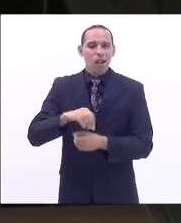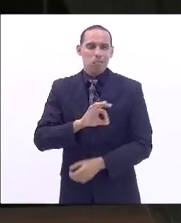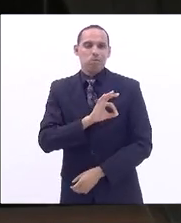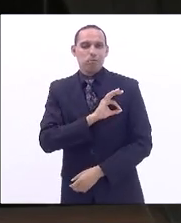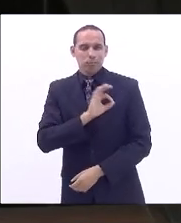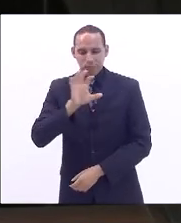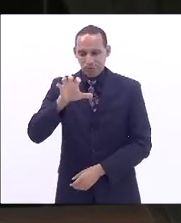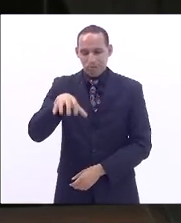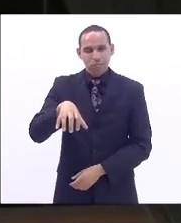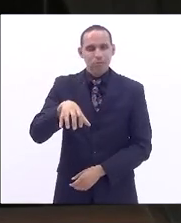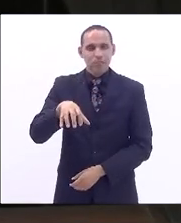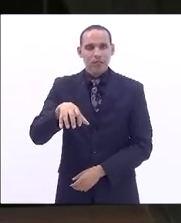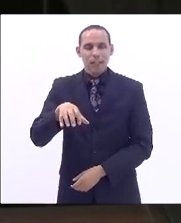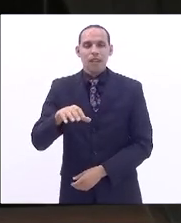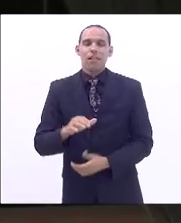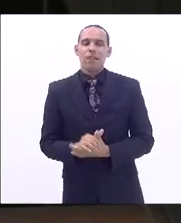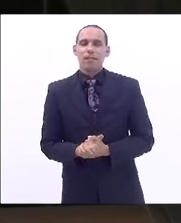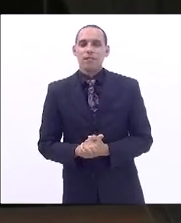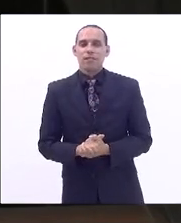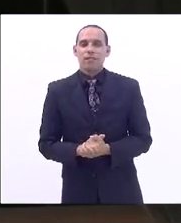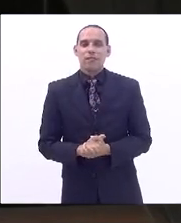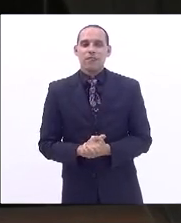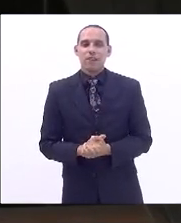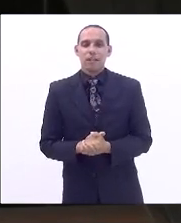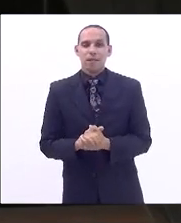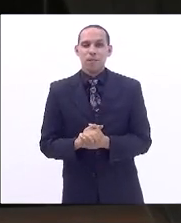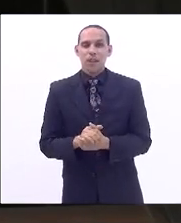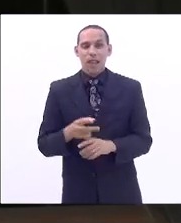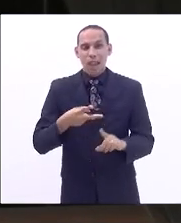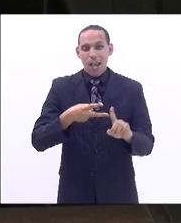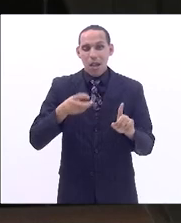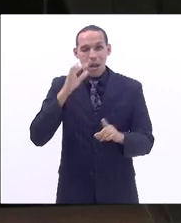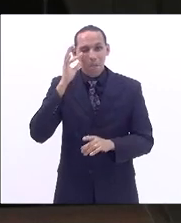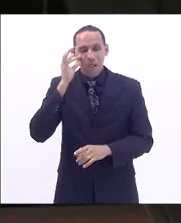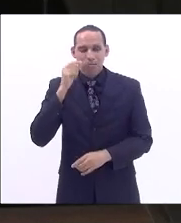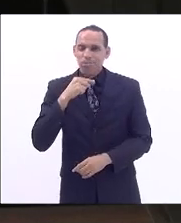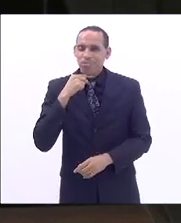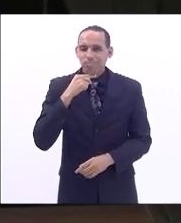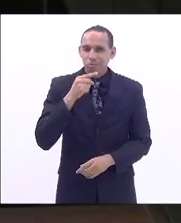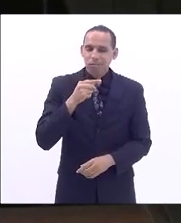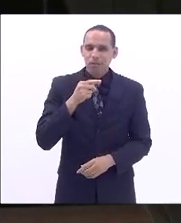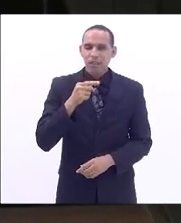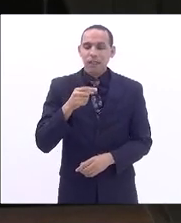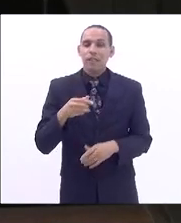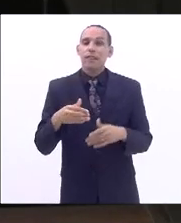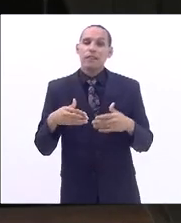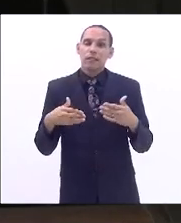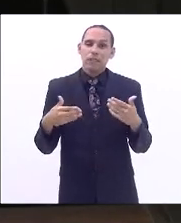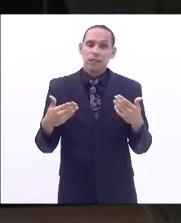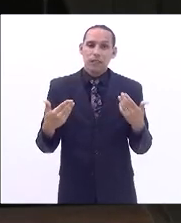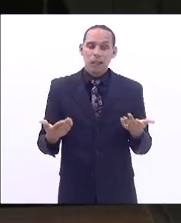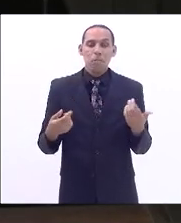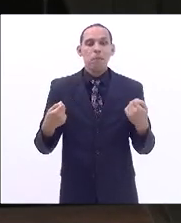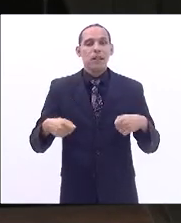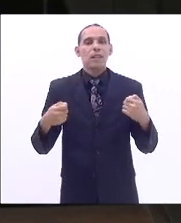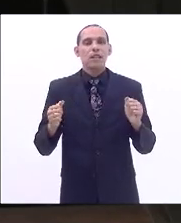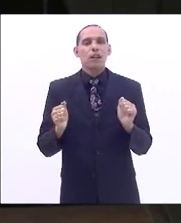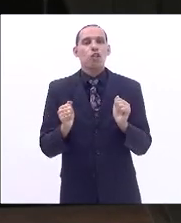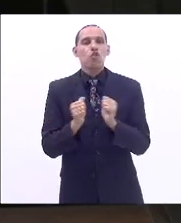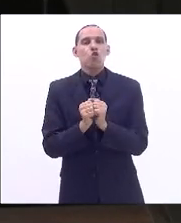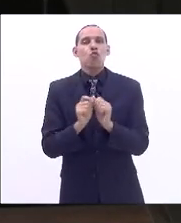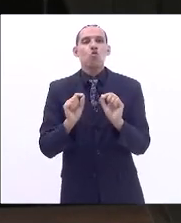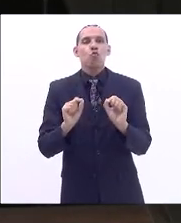sendo possível a realização do reconhecimento Pessoal esse fato deverá ser consignada em